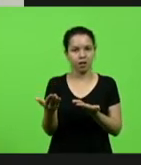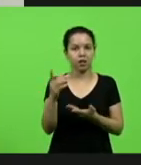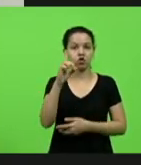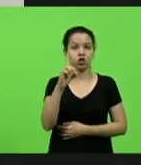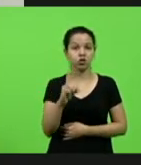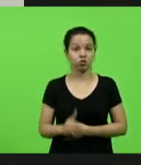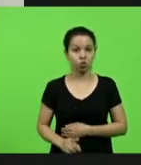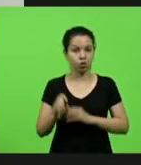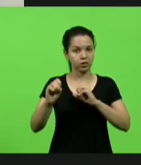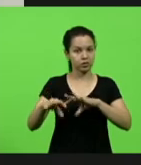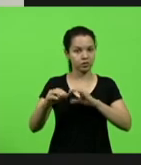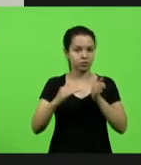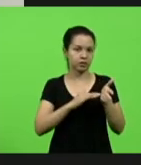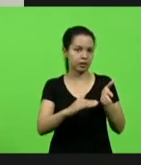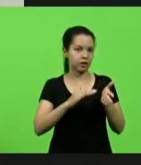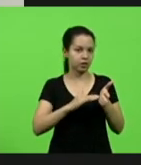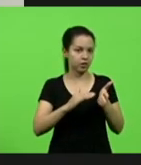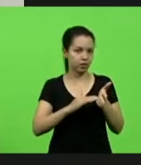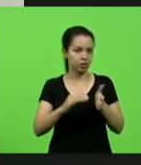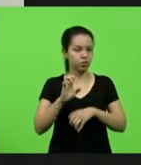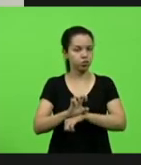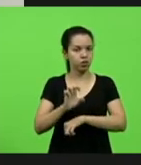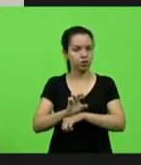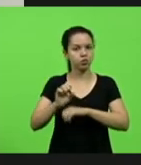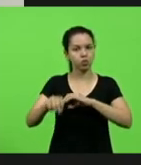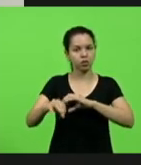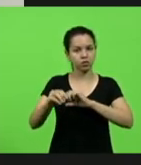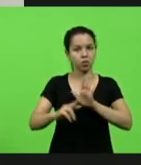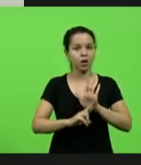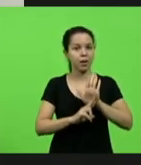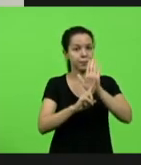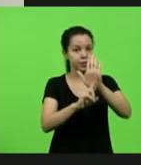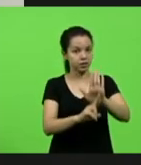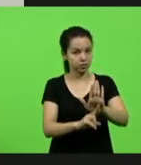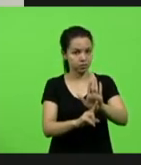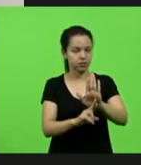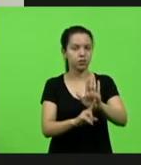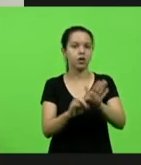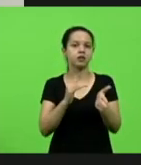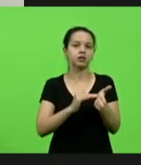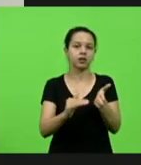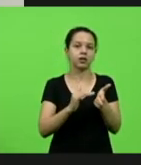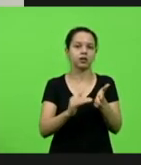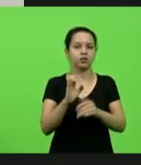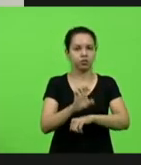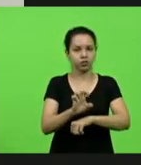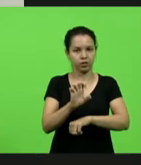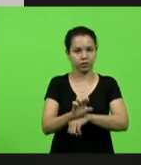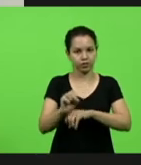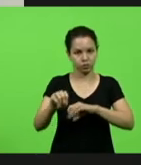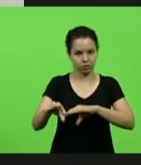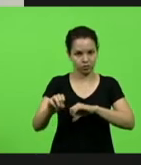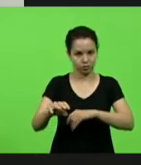da Secretaria de Estado da Educação, representando neste ato a Secretaria de Estado da Educação.